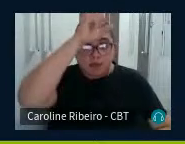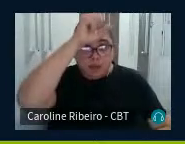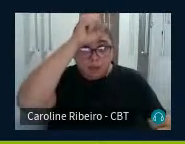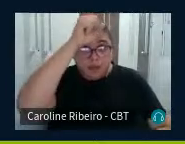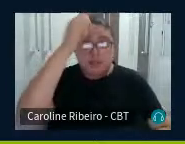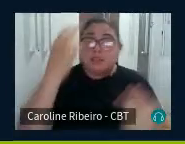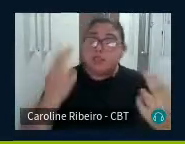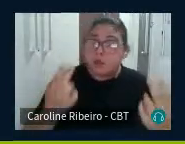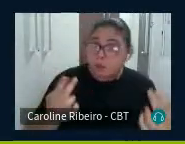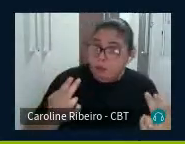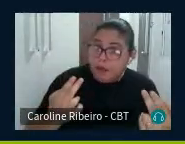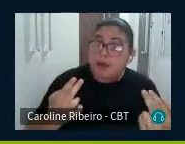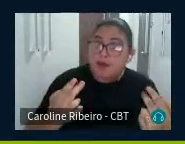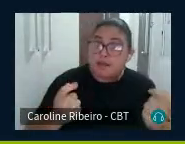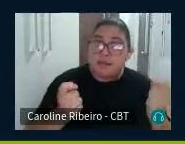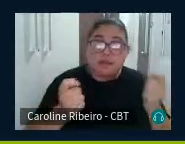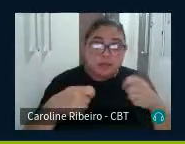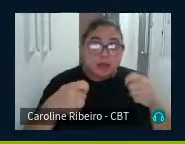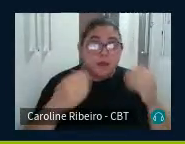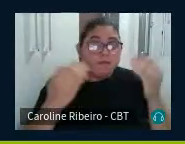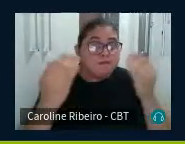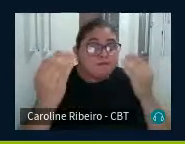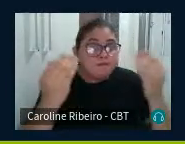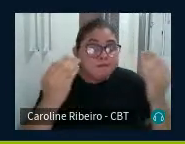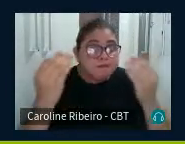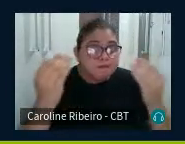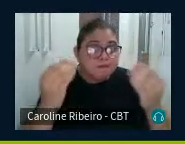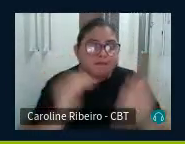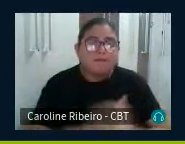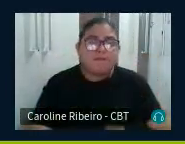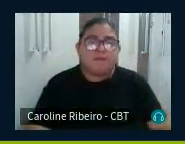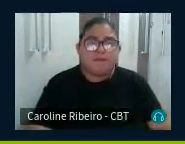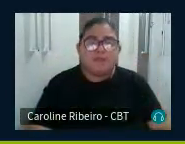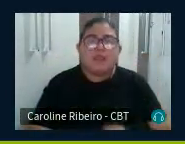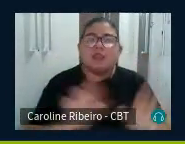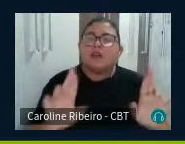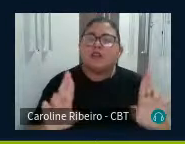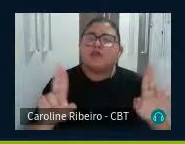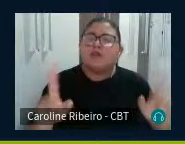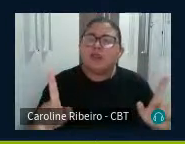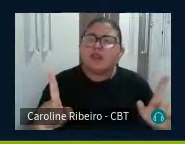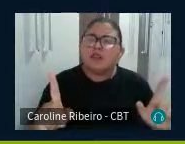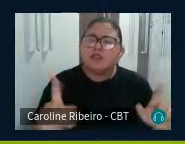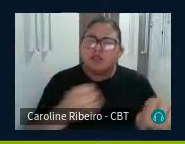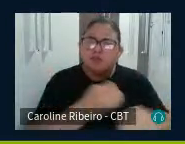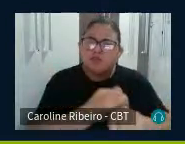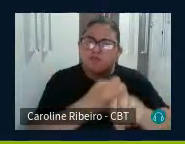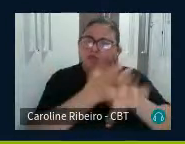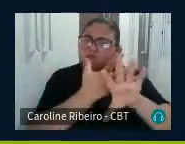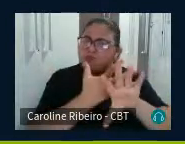ou semelhantes. Vamos primeiro à diferença, que é ensino remoto e EAD.